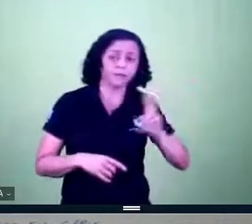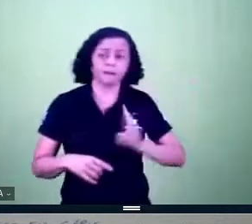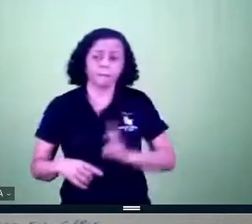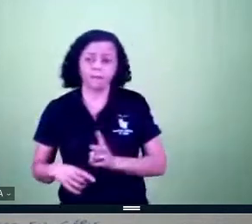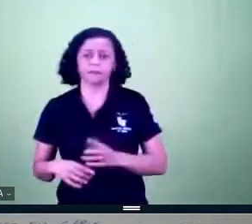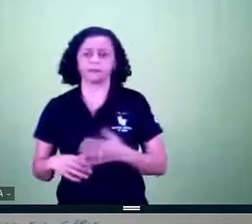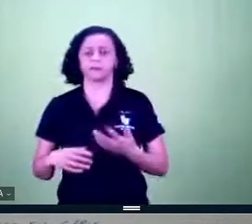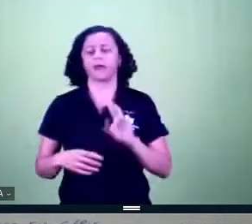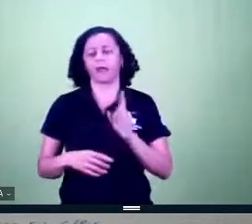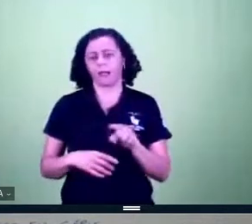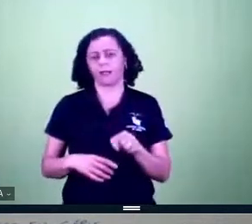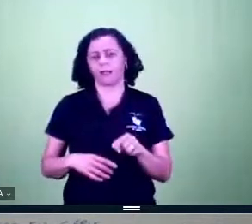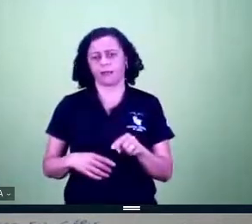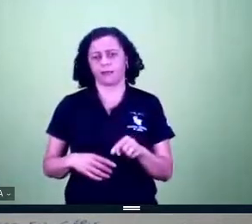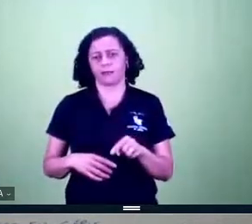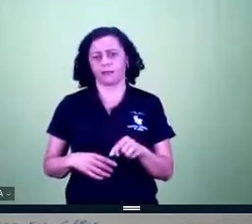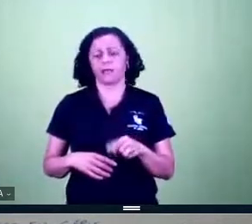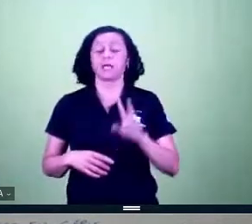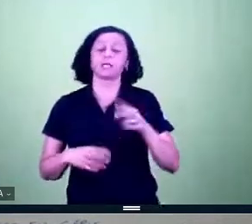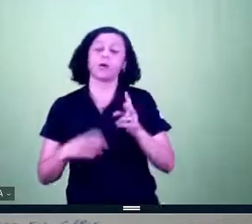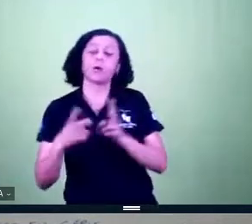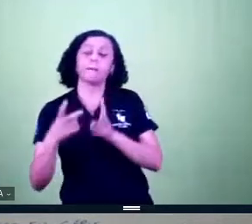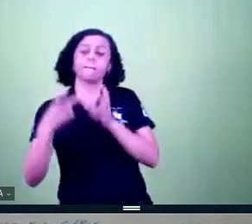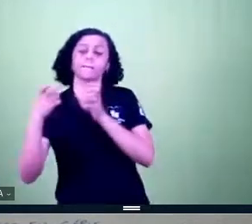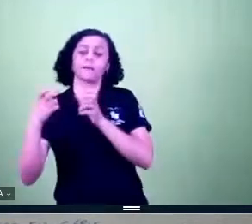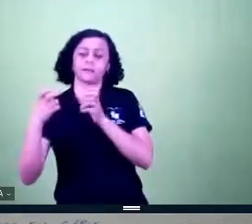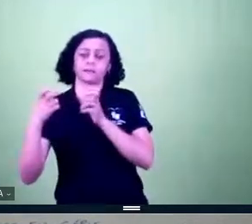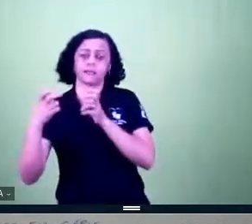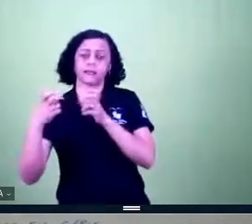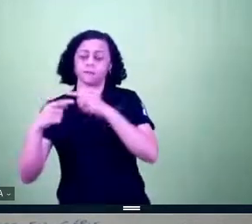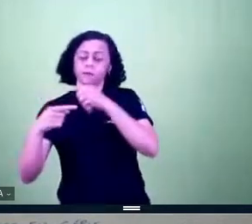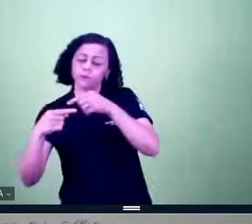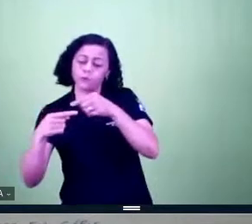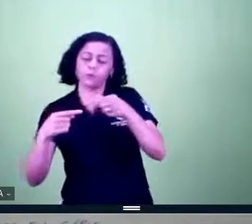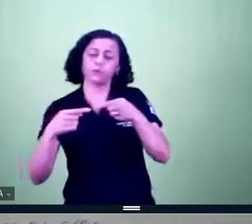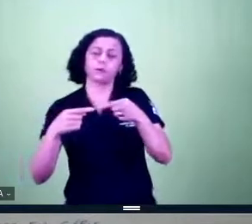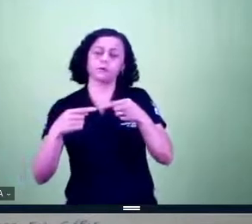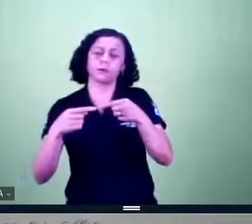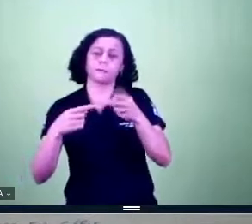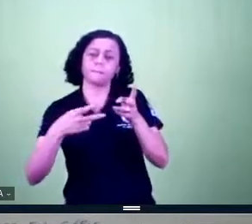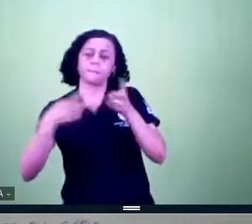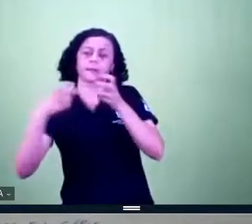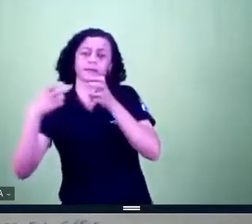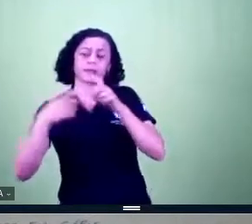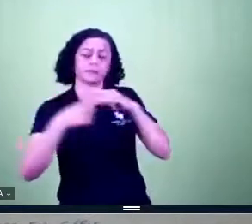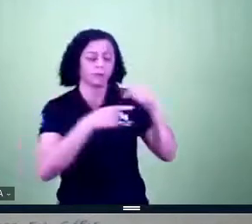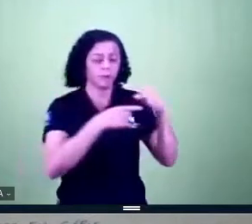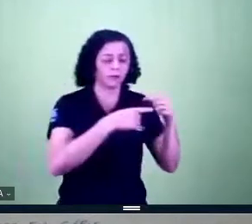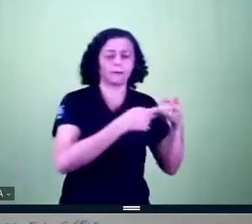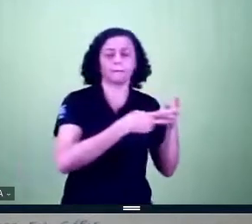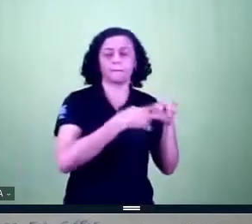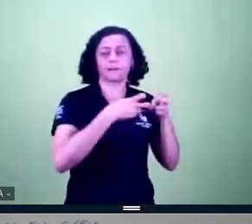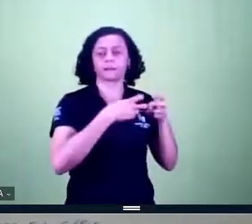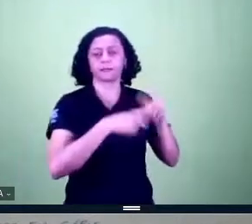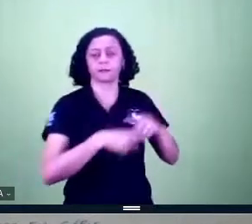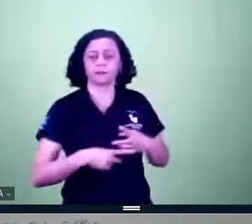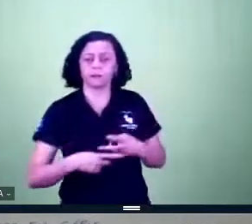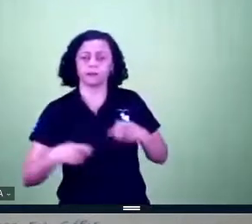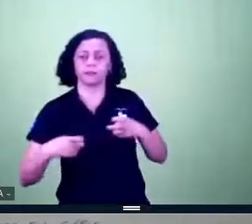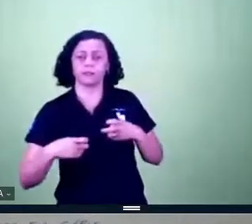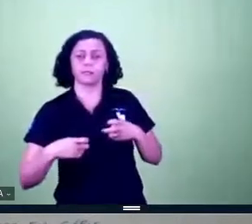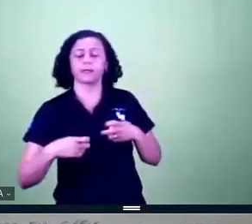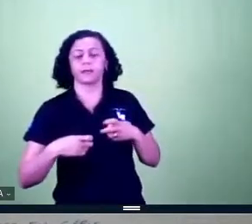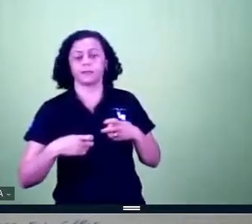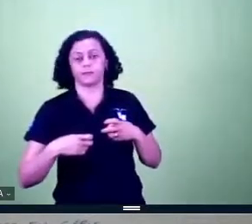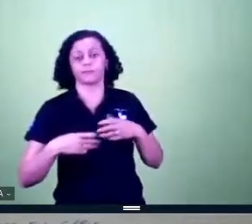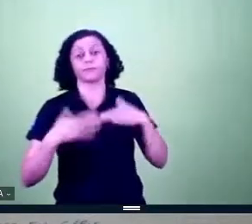sai daqui. O que esse resistor vê é a corrente total que sai daqui. O que esse resistor vê é a corrente total que sai daqui.